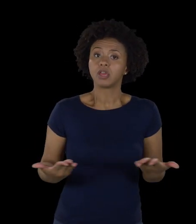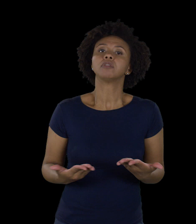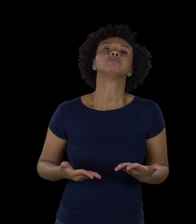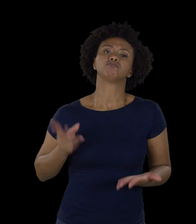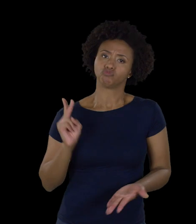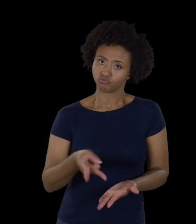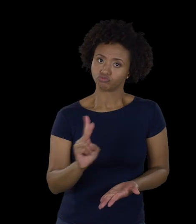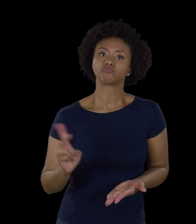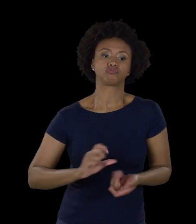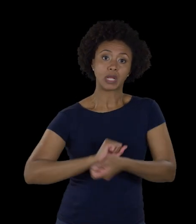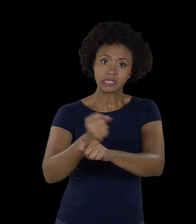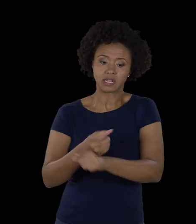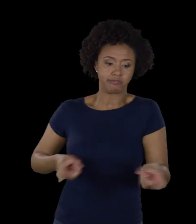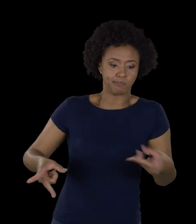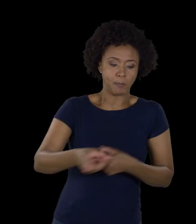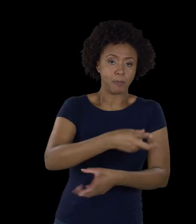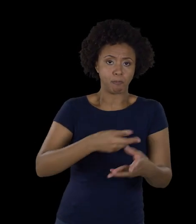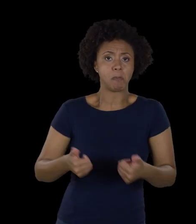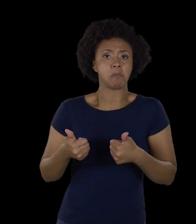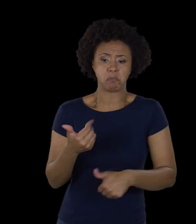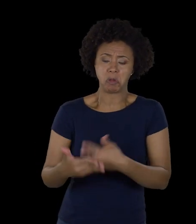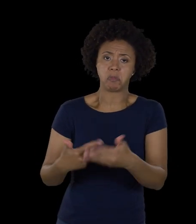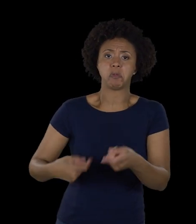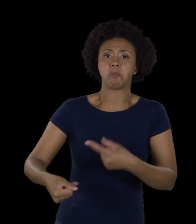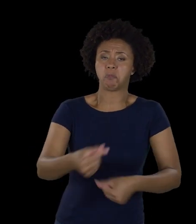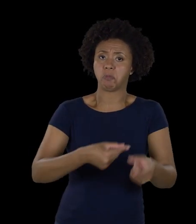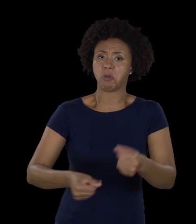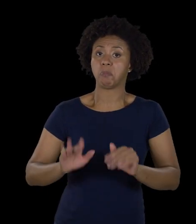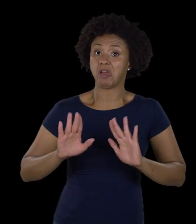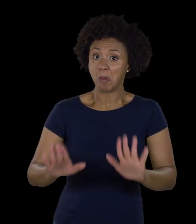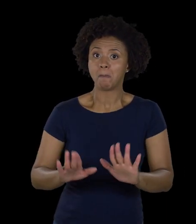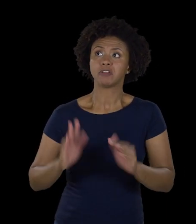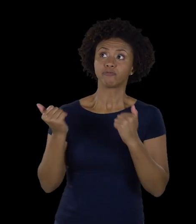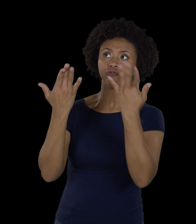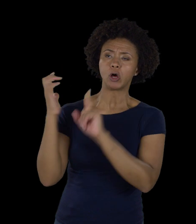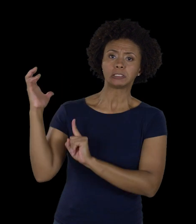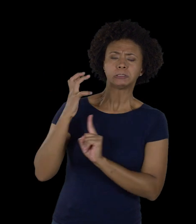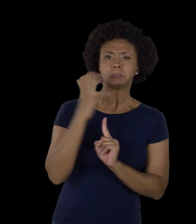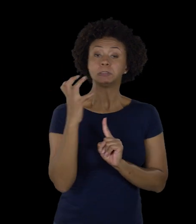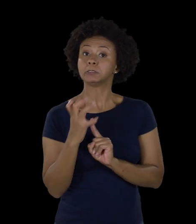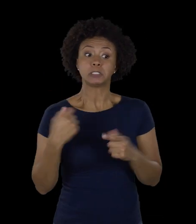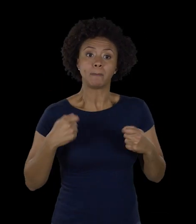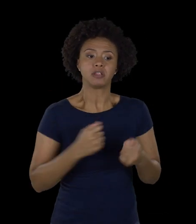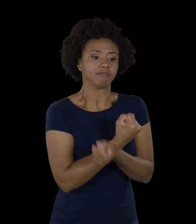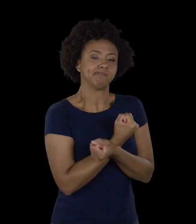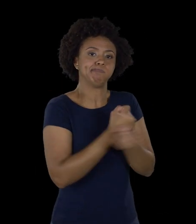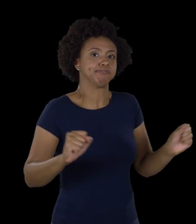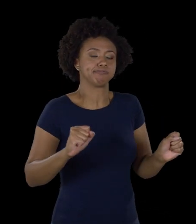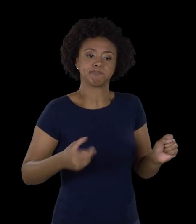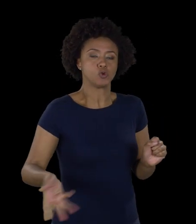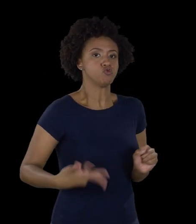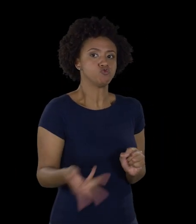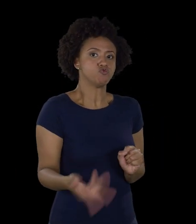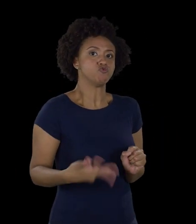escravo ainda rentável era o grande negócio, mas a pressão externa era grande, sobretudo para que se abolisse